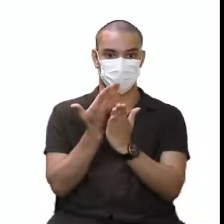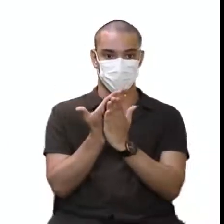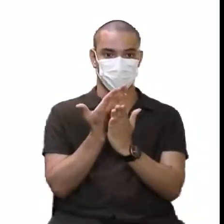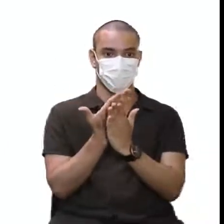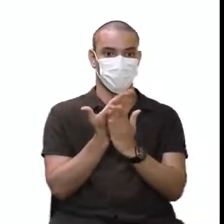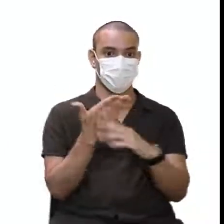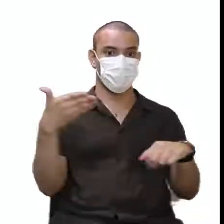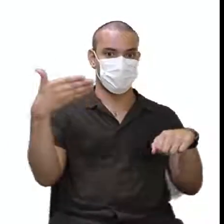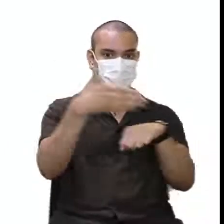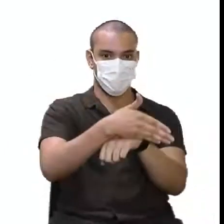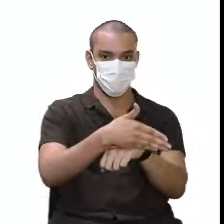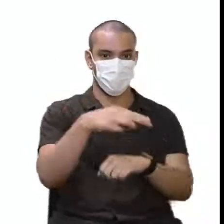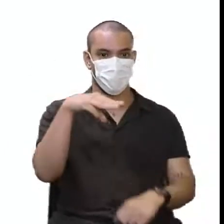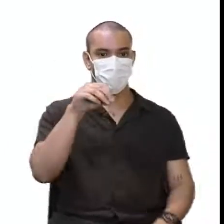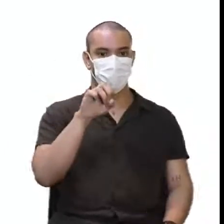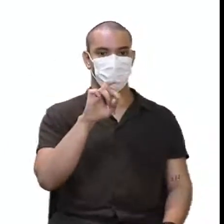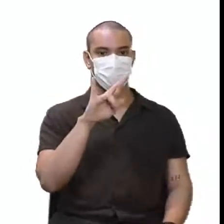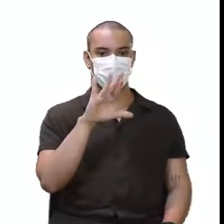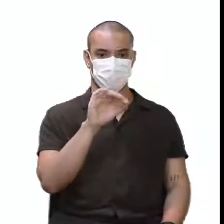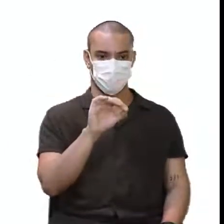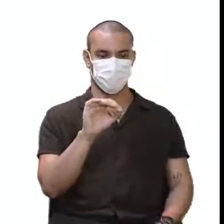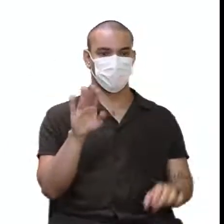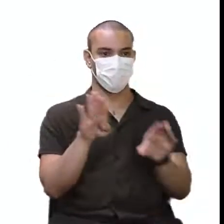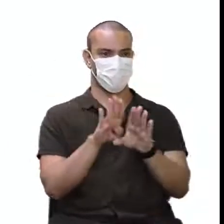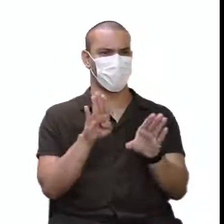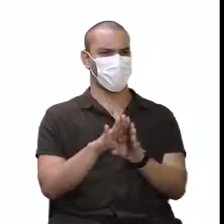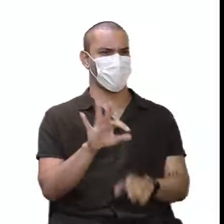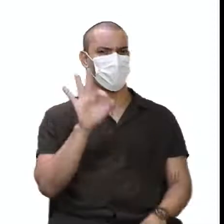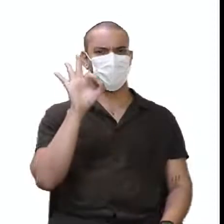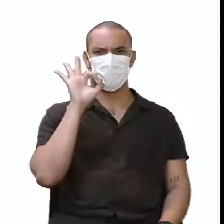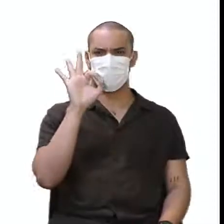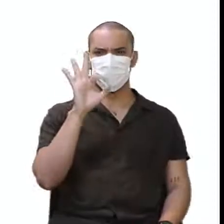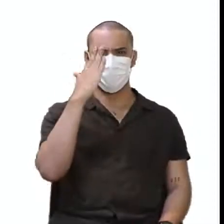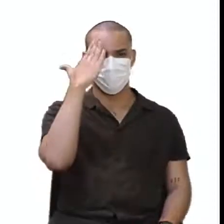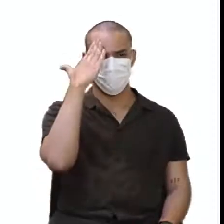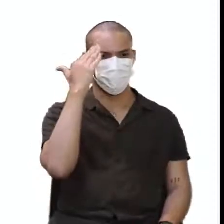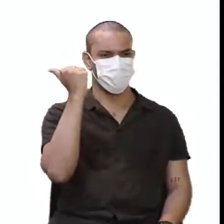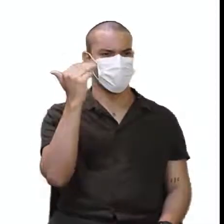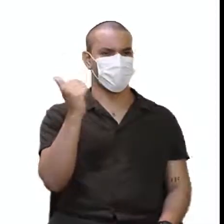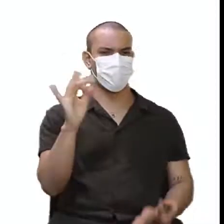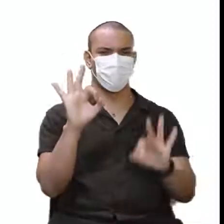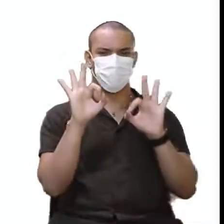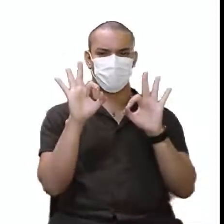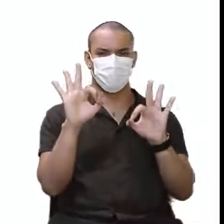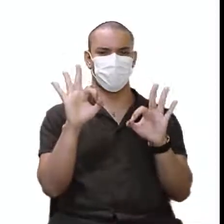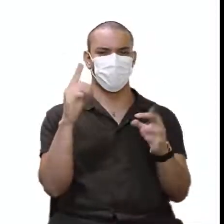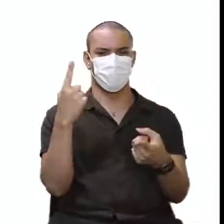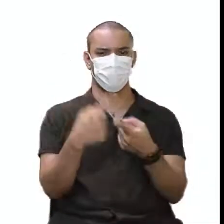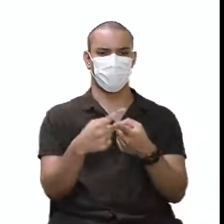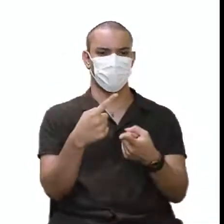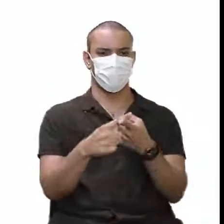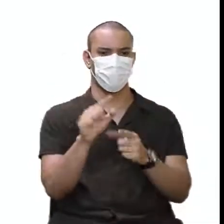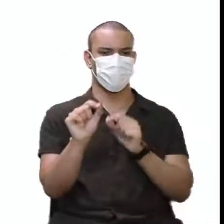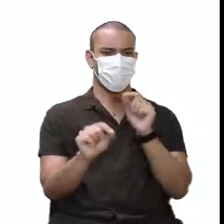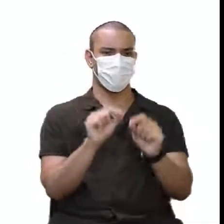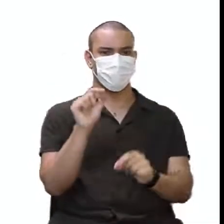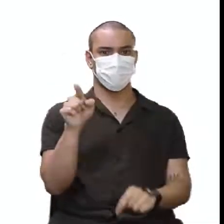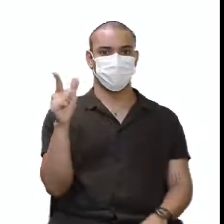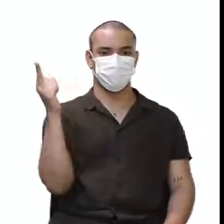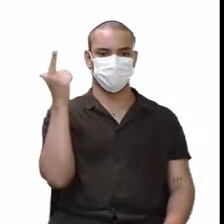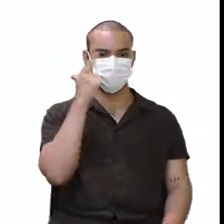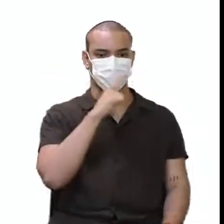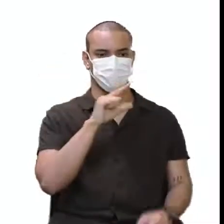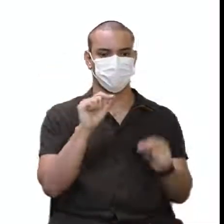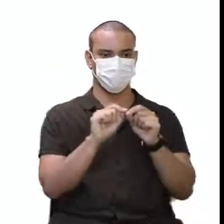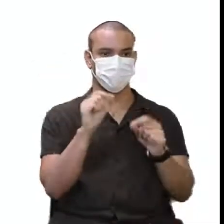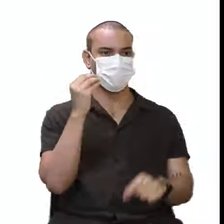entrou no mosteiro e estudou, e o cara ficou famosíssimo, porque ele conseguiu